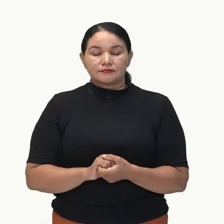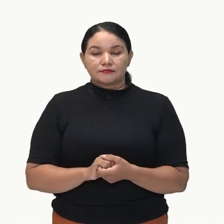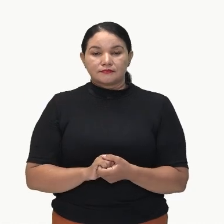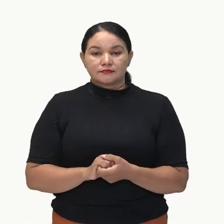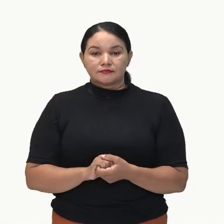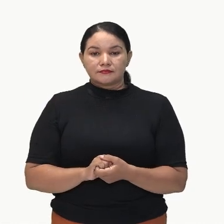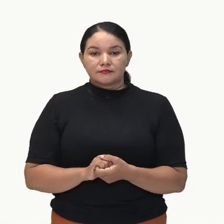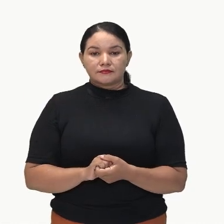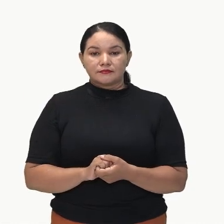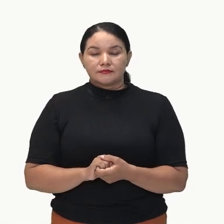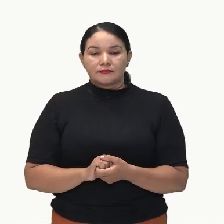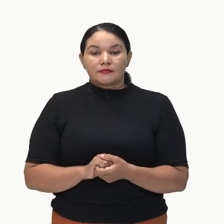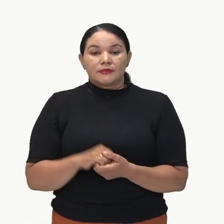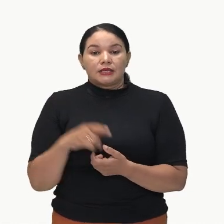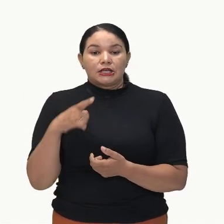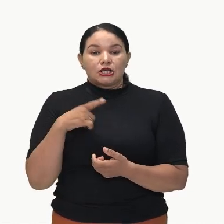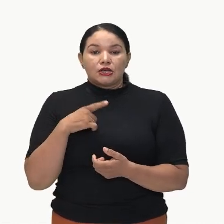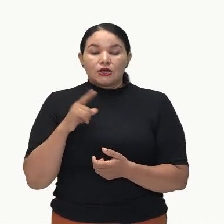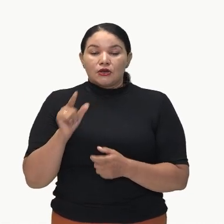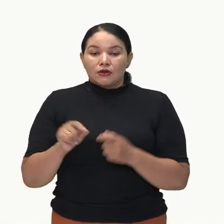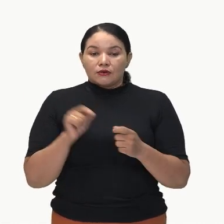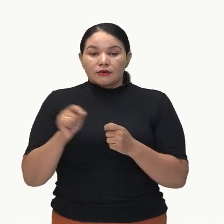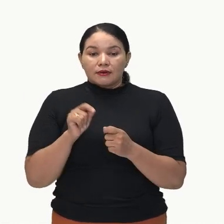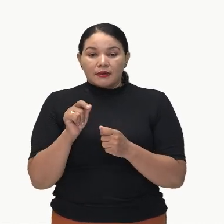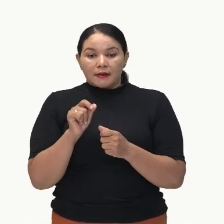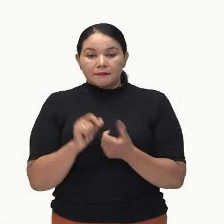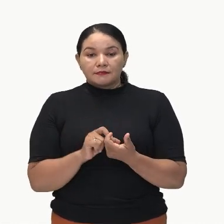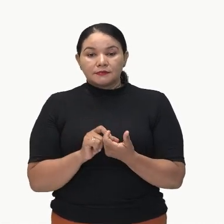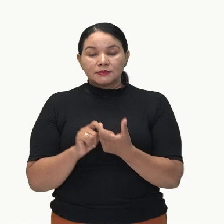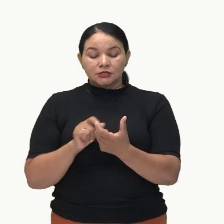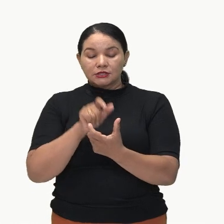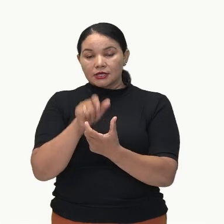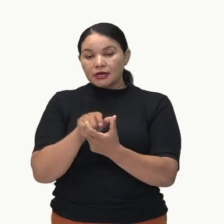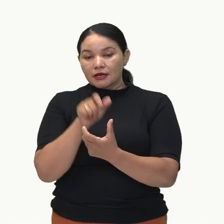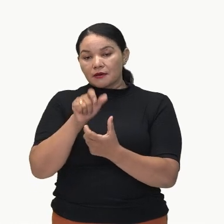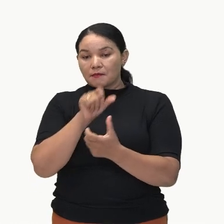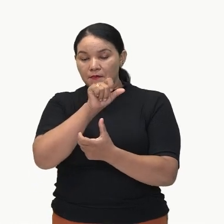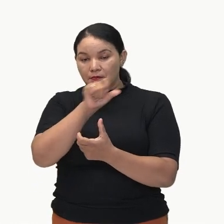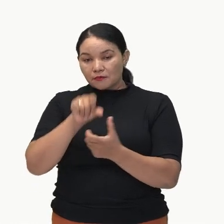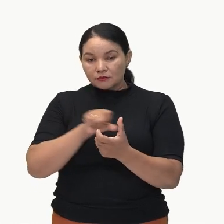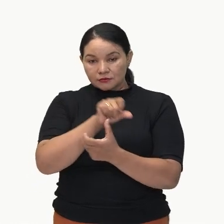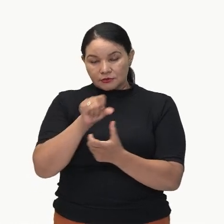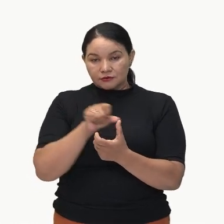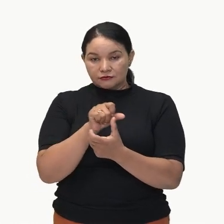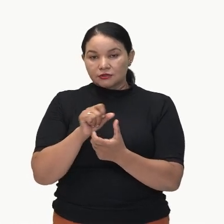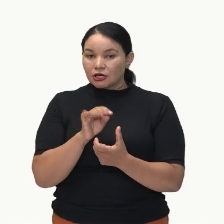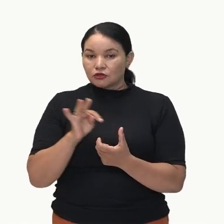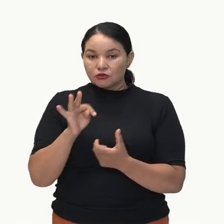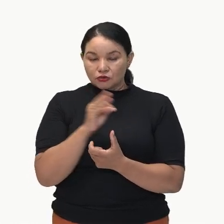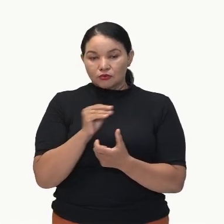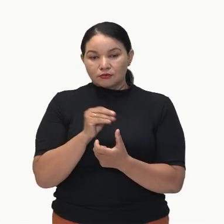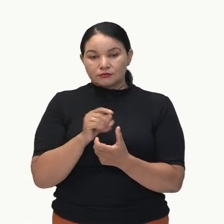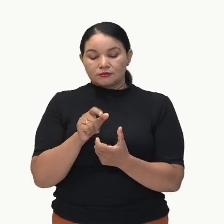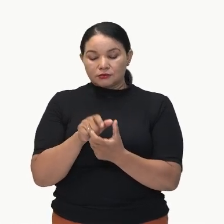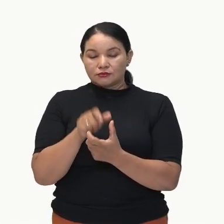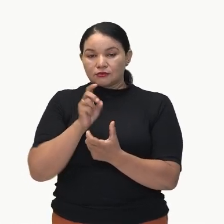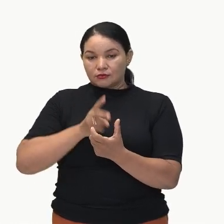irregularidade. São aqueles em los que se modifica toda a raiz. Compreende